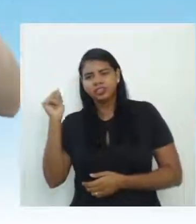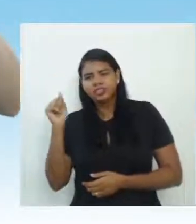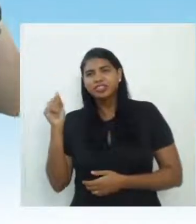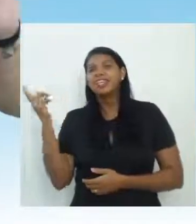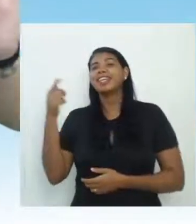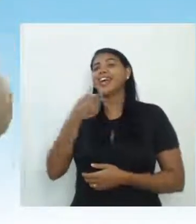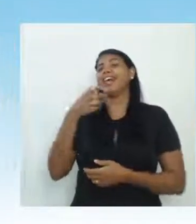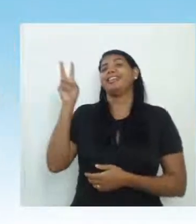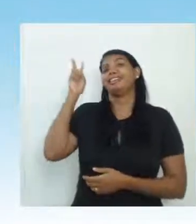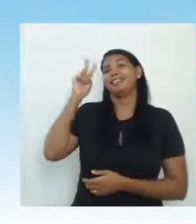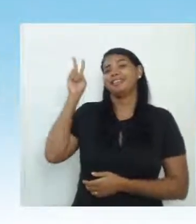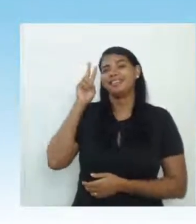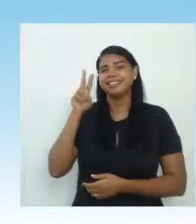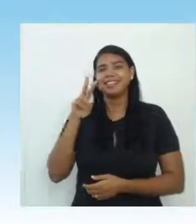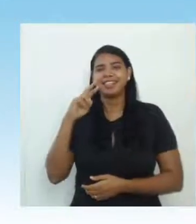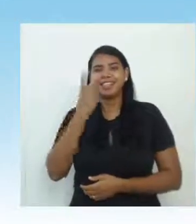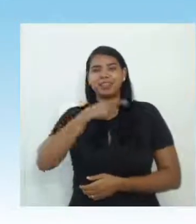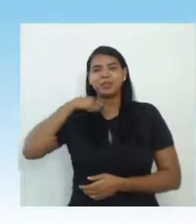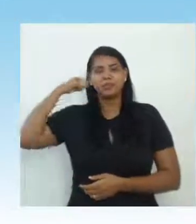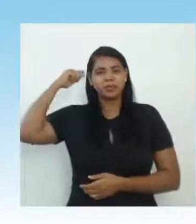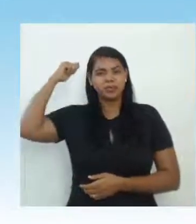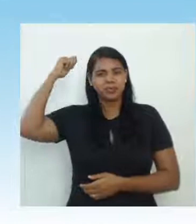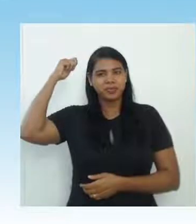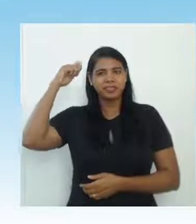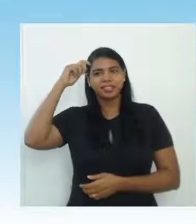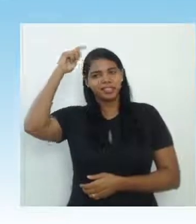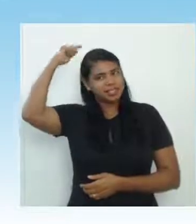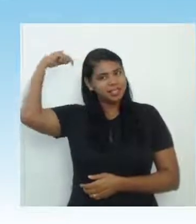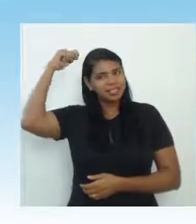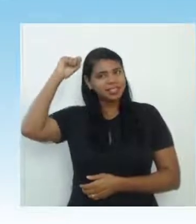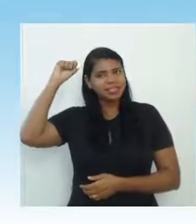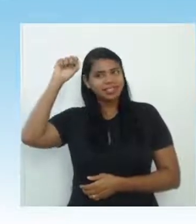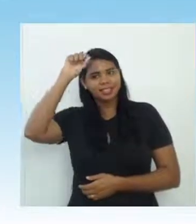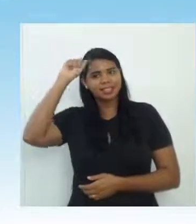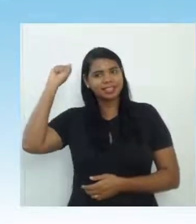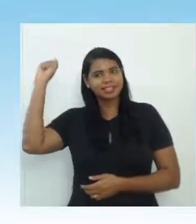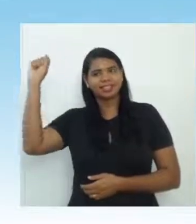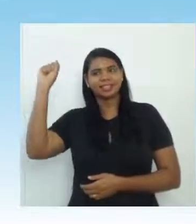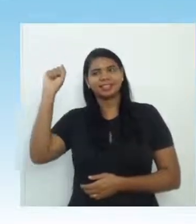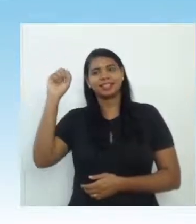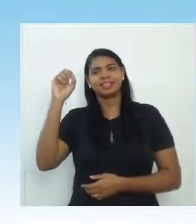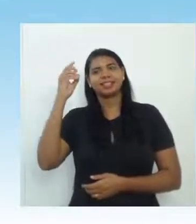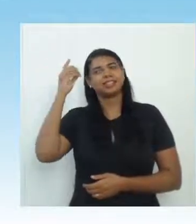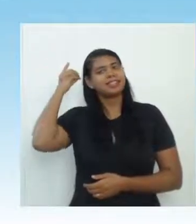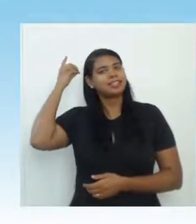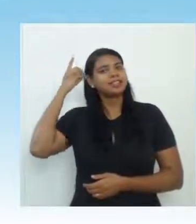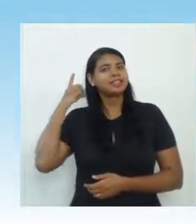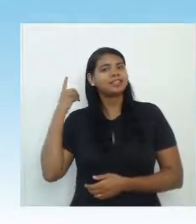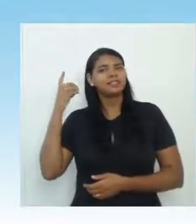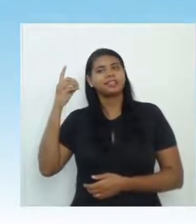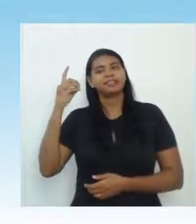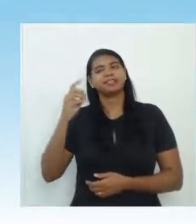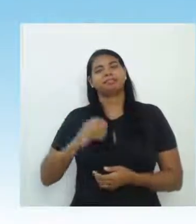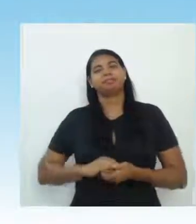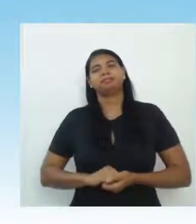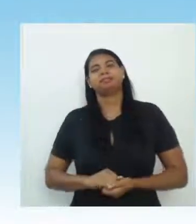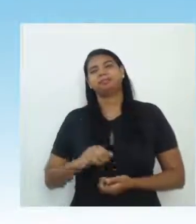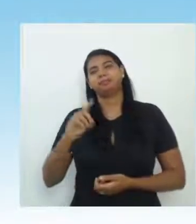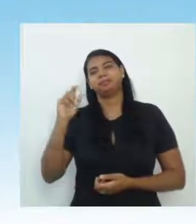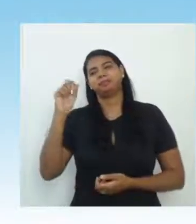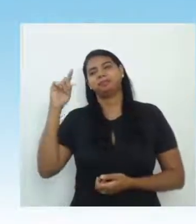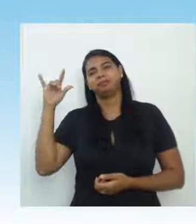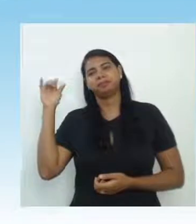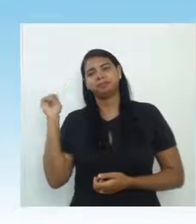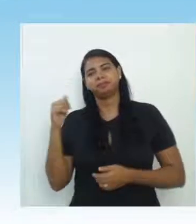Dalila. Mas não, é sanção no sentido de fato, como penalidade. Você explicou. Exato. Vamos seguir os slides.